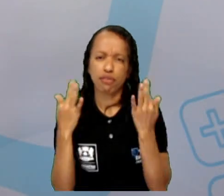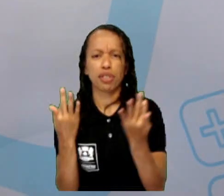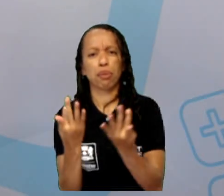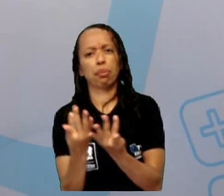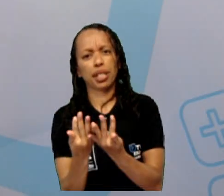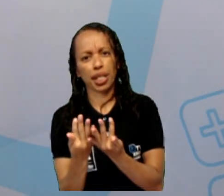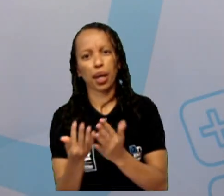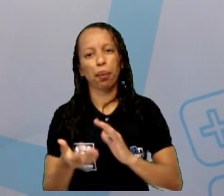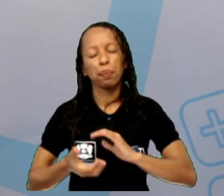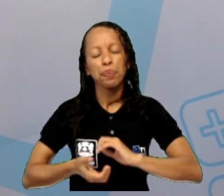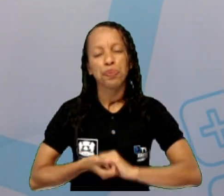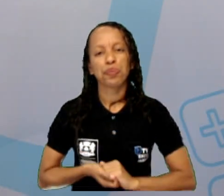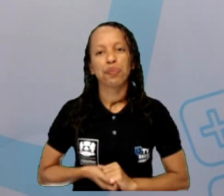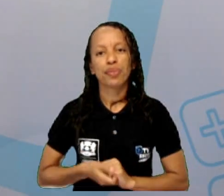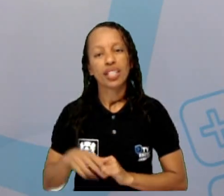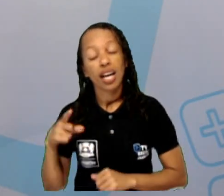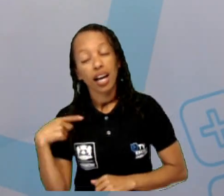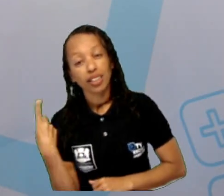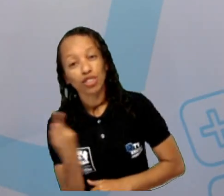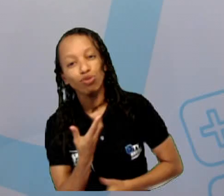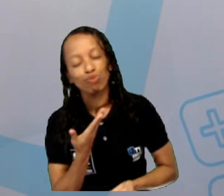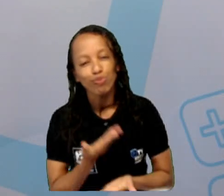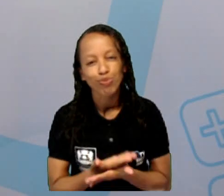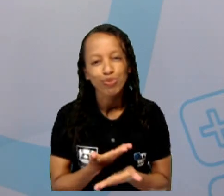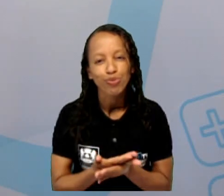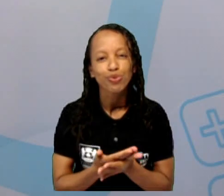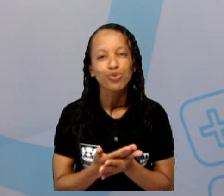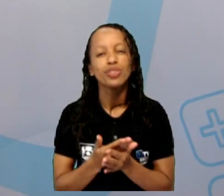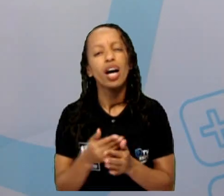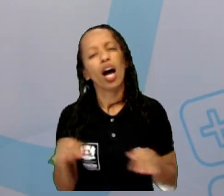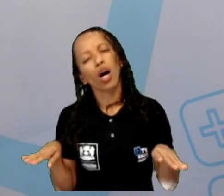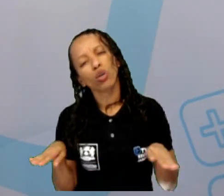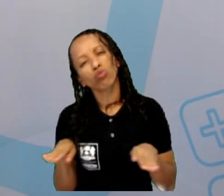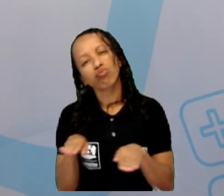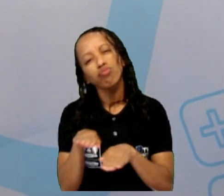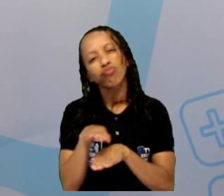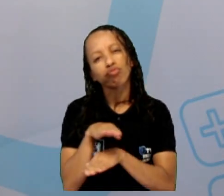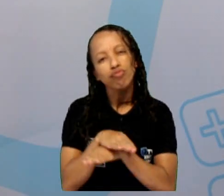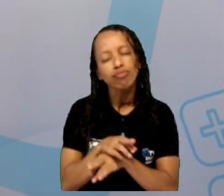só. Nossa aula está terminando.